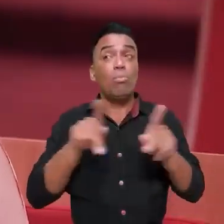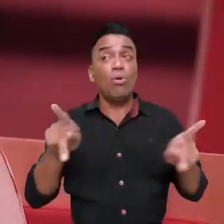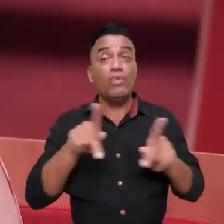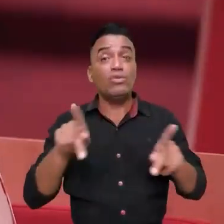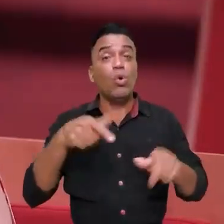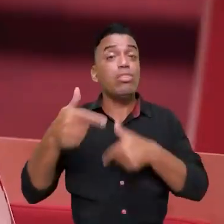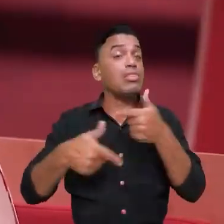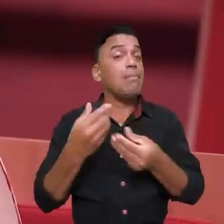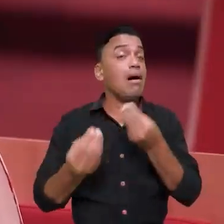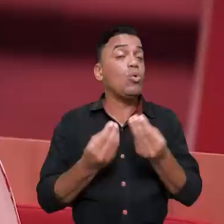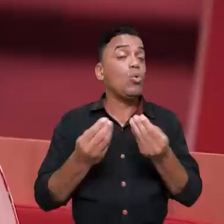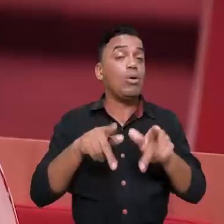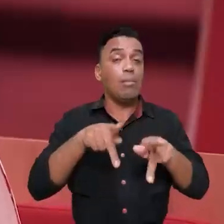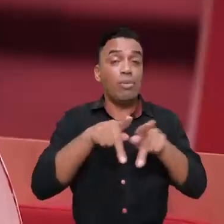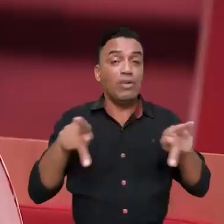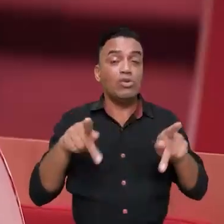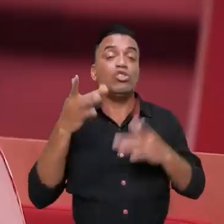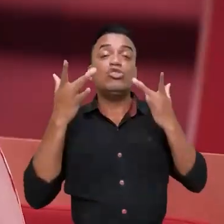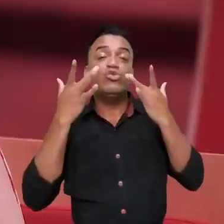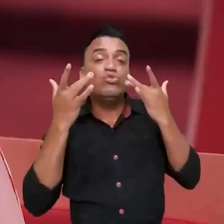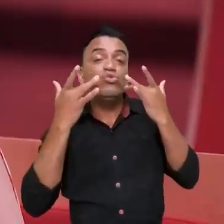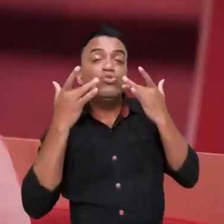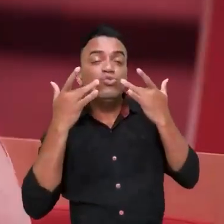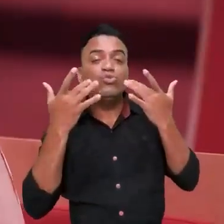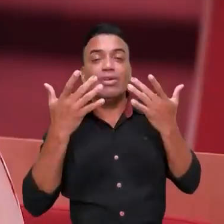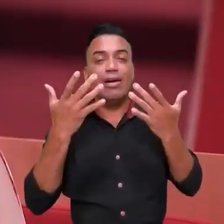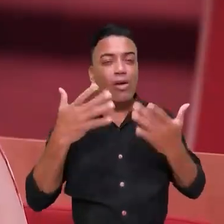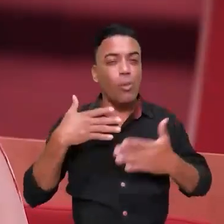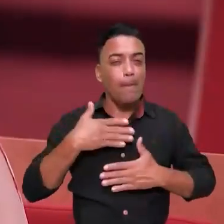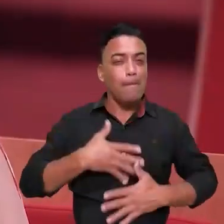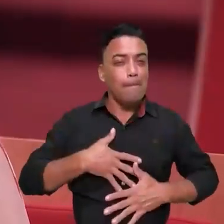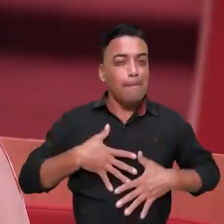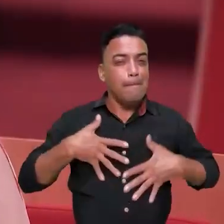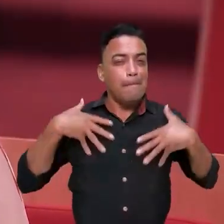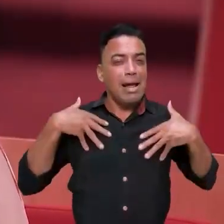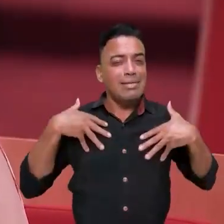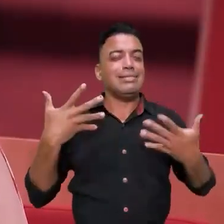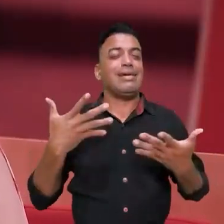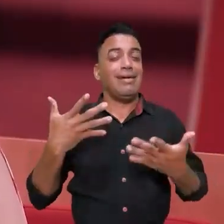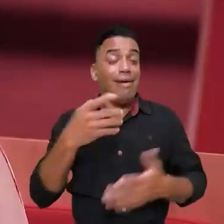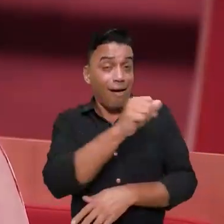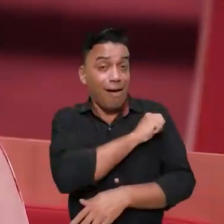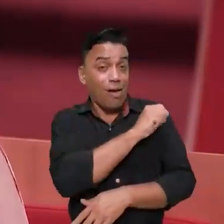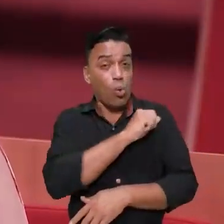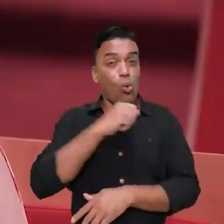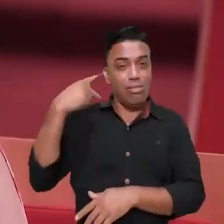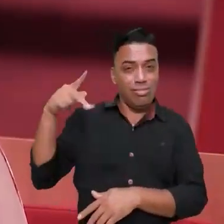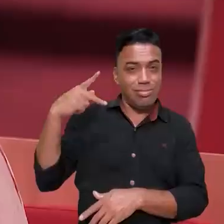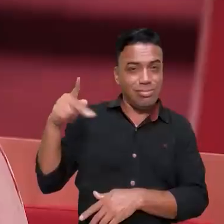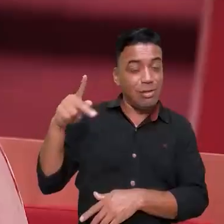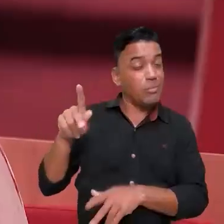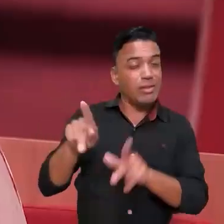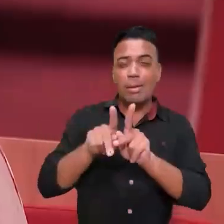o trabalho do professor de artes cênicas, né? Eu tive o prazer de ser aluna dele e ele